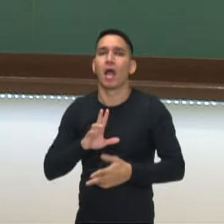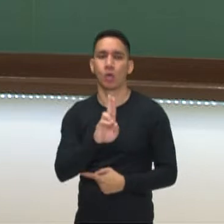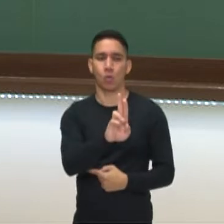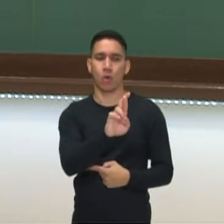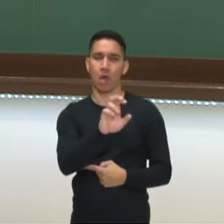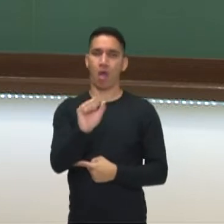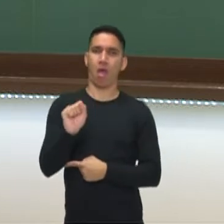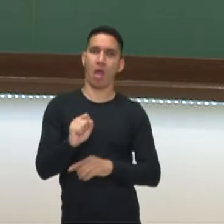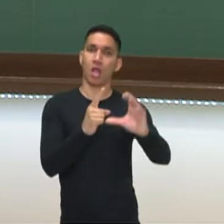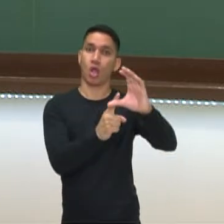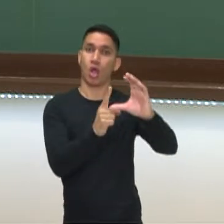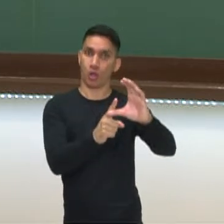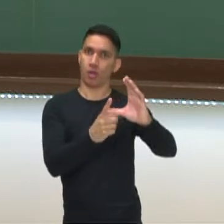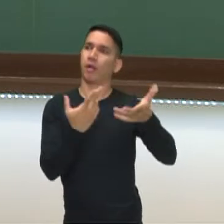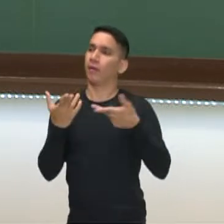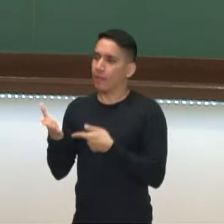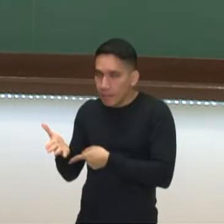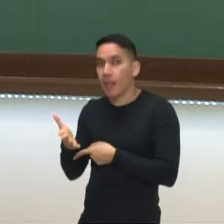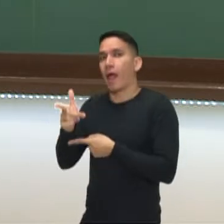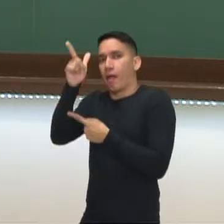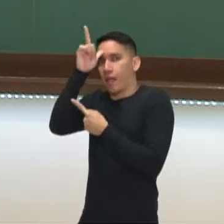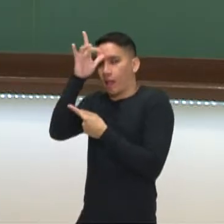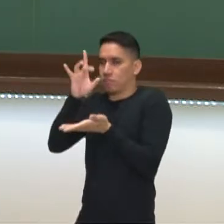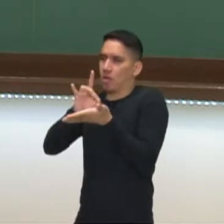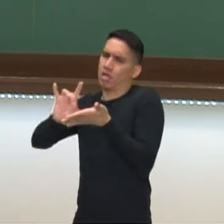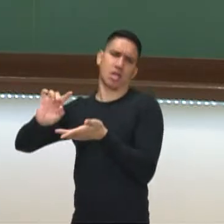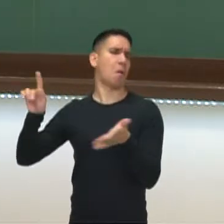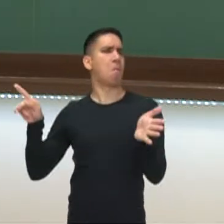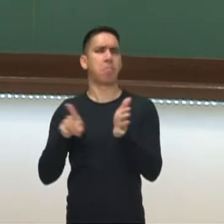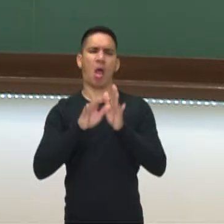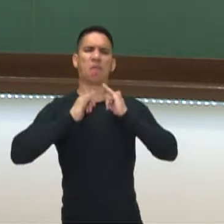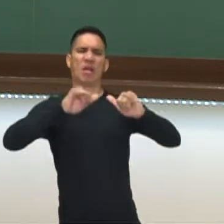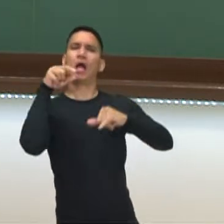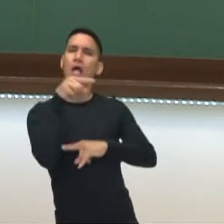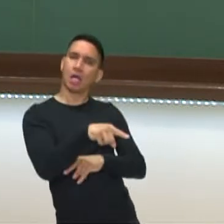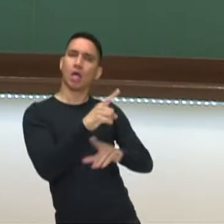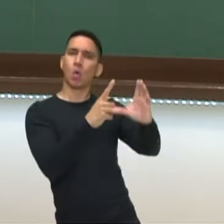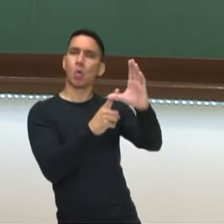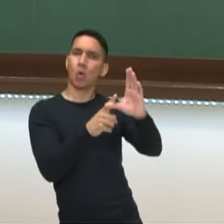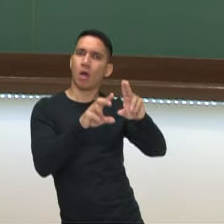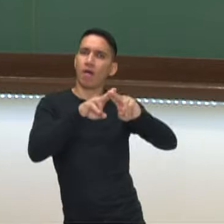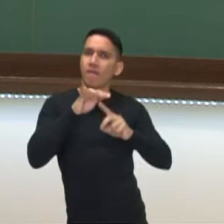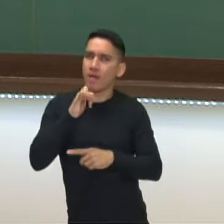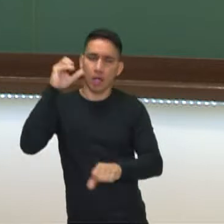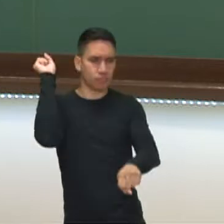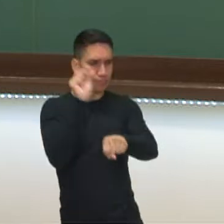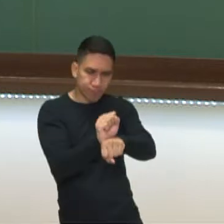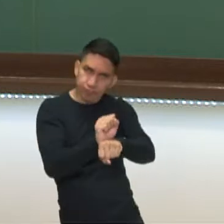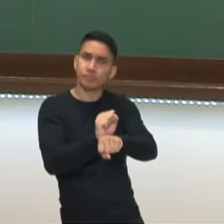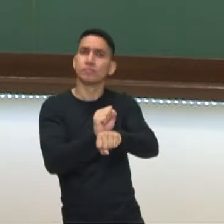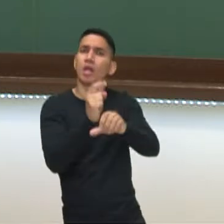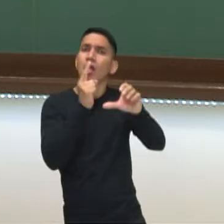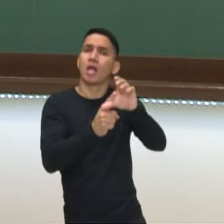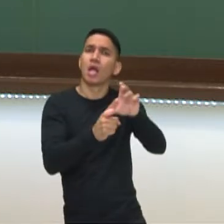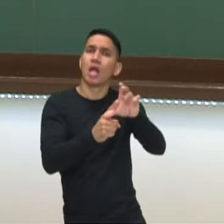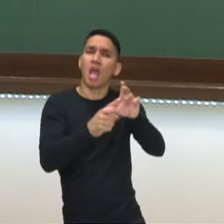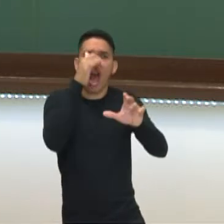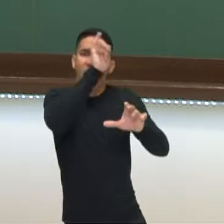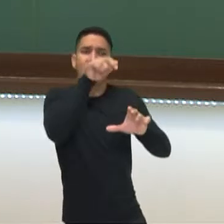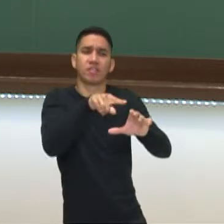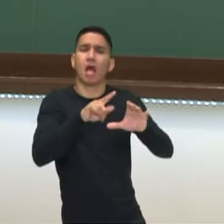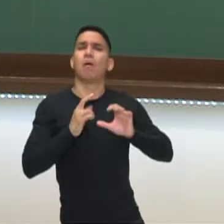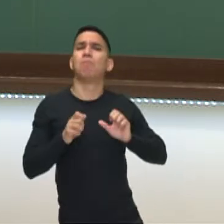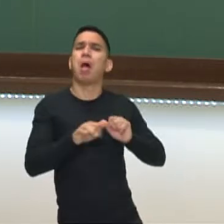Soviética comunista. E a Alemanha, inimiga declarada do comunismo, seria um freio para segurar o avanço